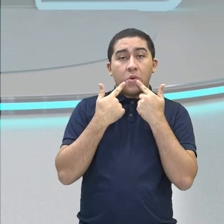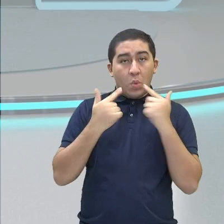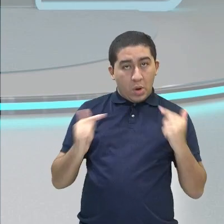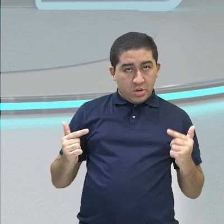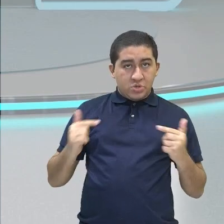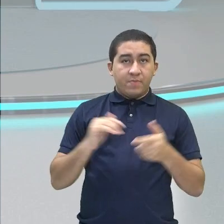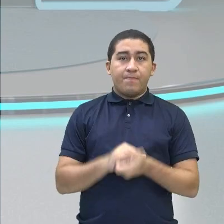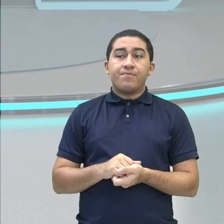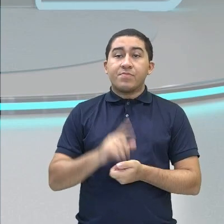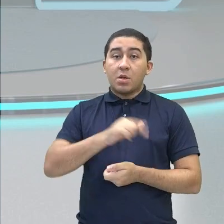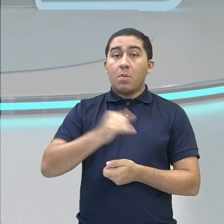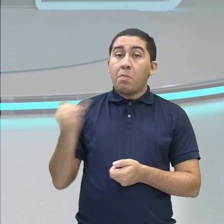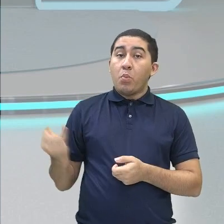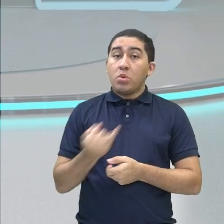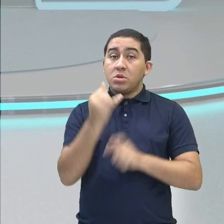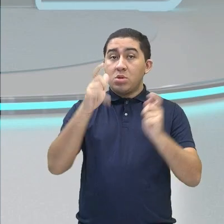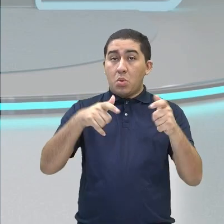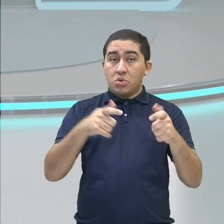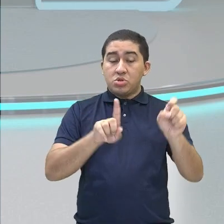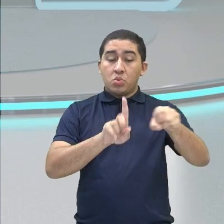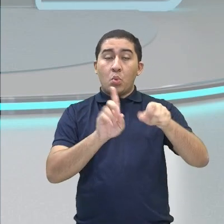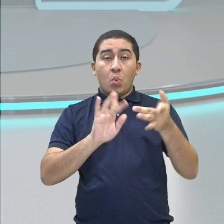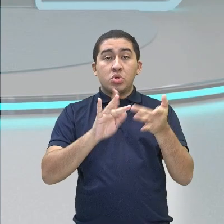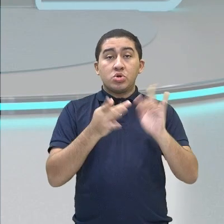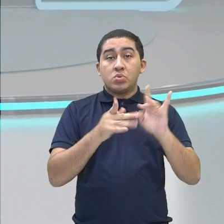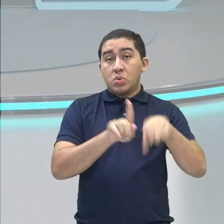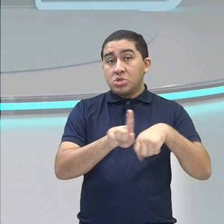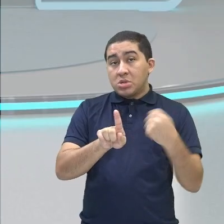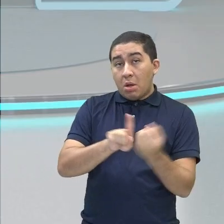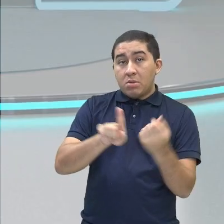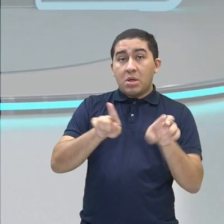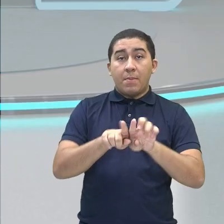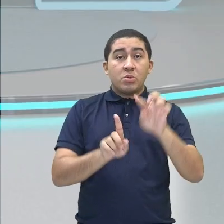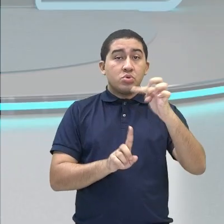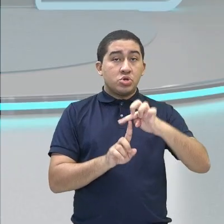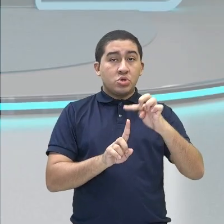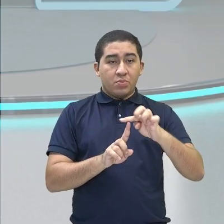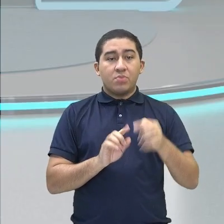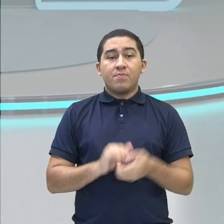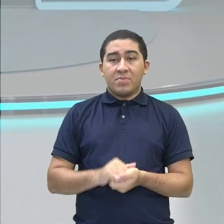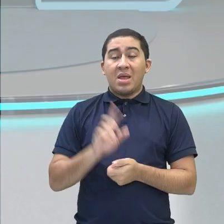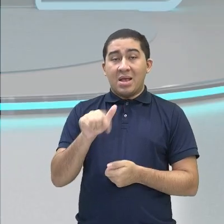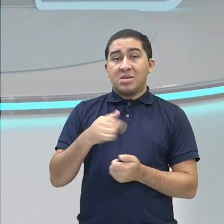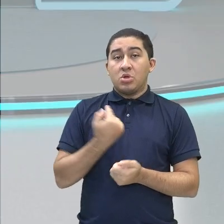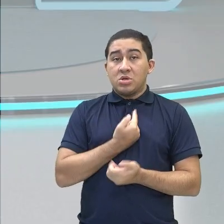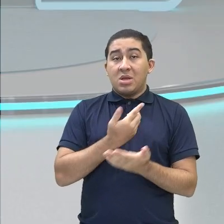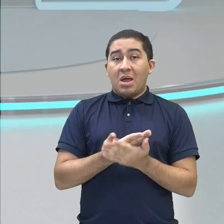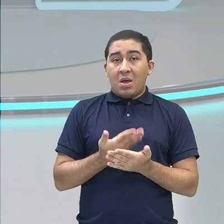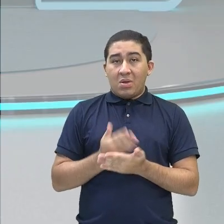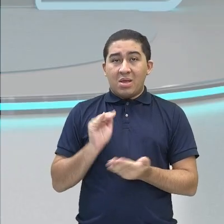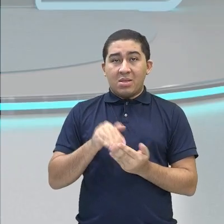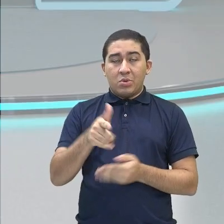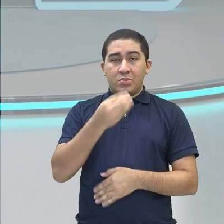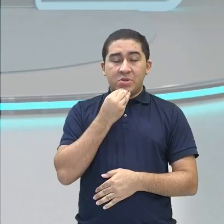a importância dela na sociedade e os tipos de linguagem. Essa foi a nossa aula. Até a